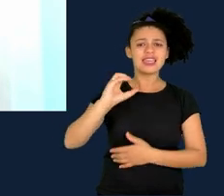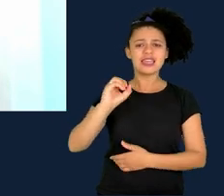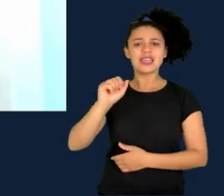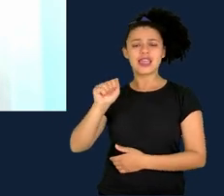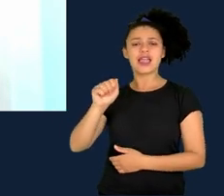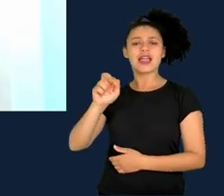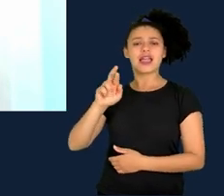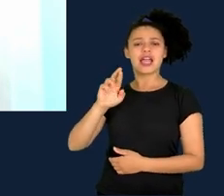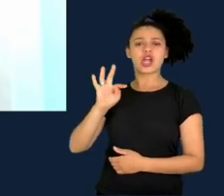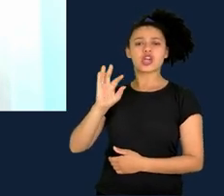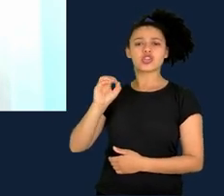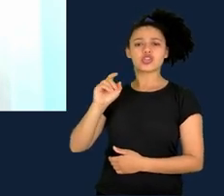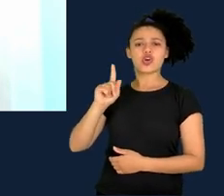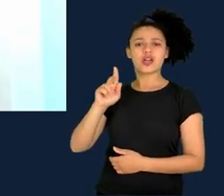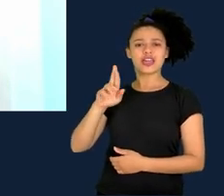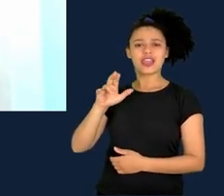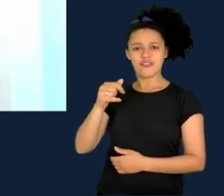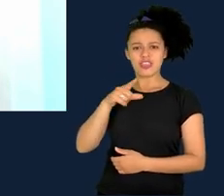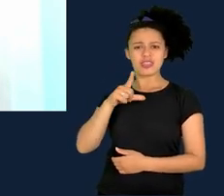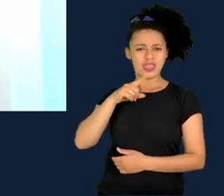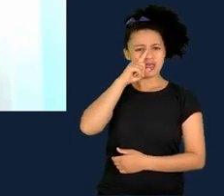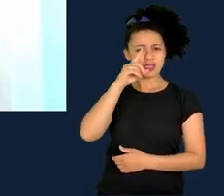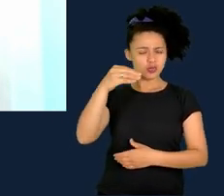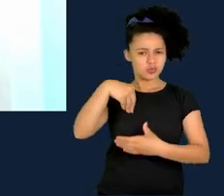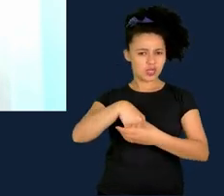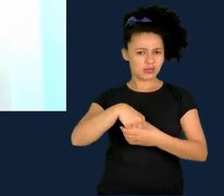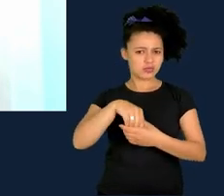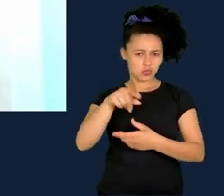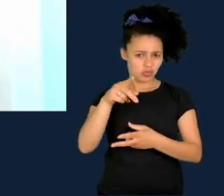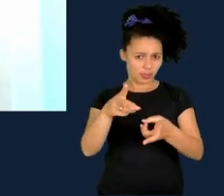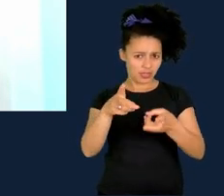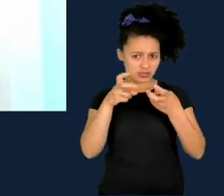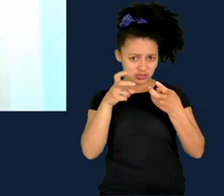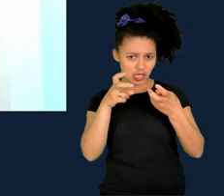detalhada? França, você vê algum risco?